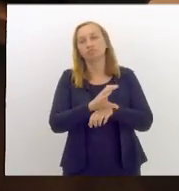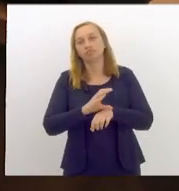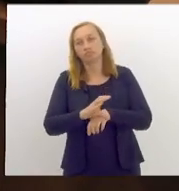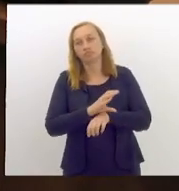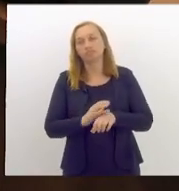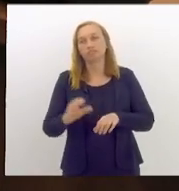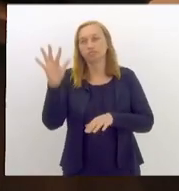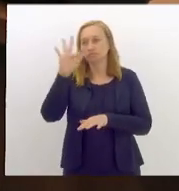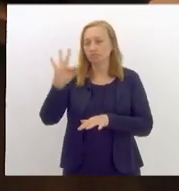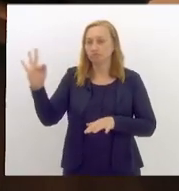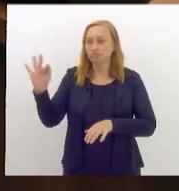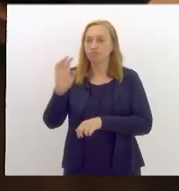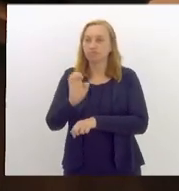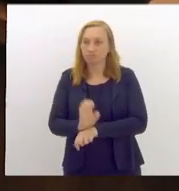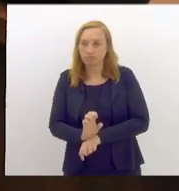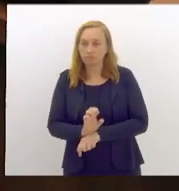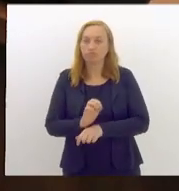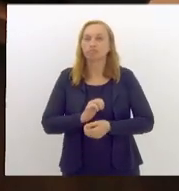federal estadual